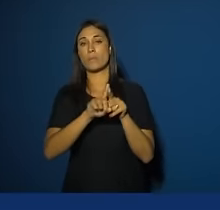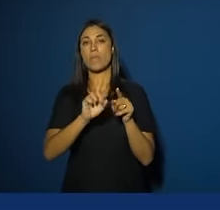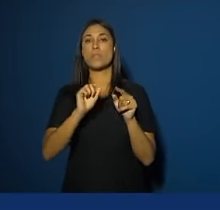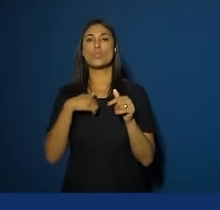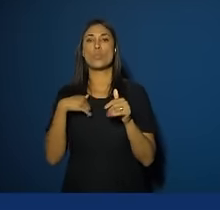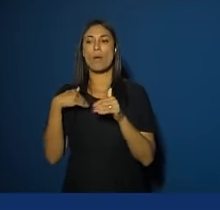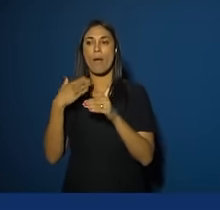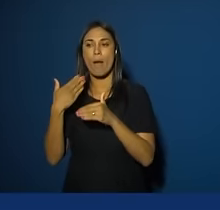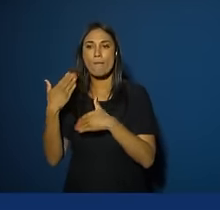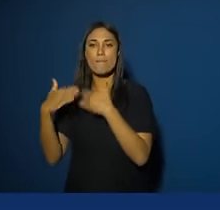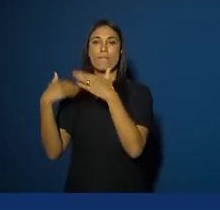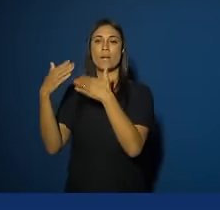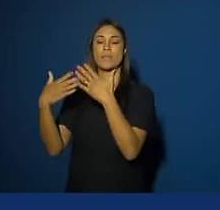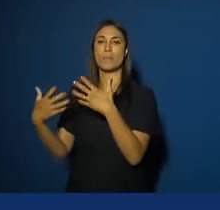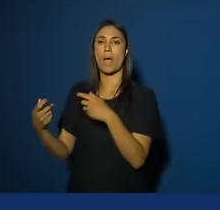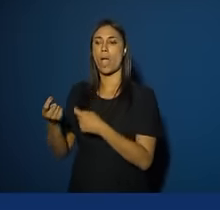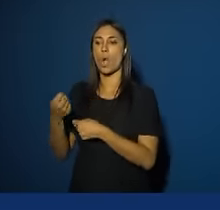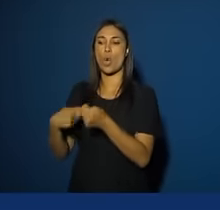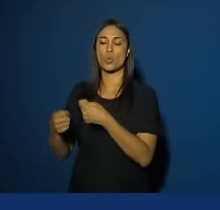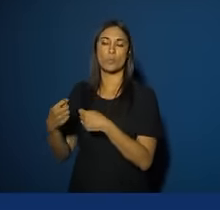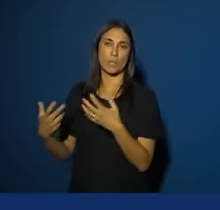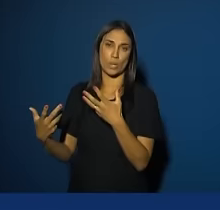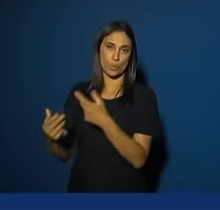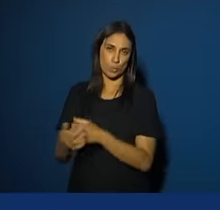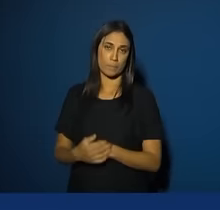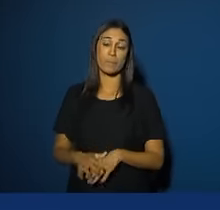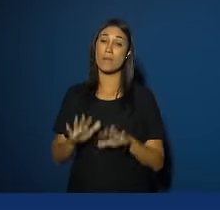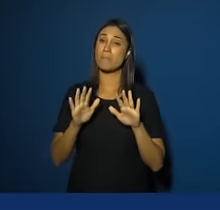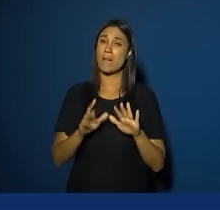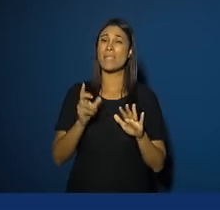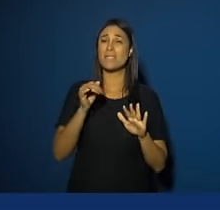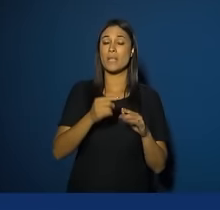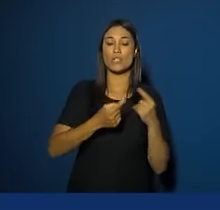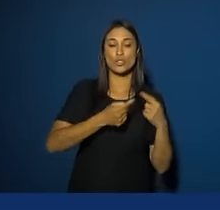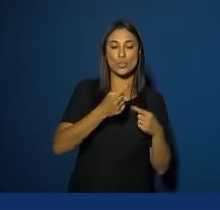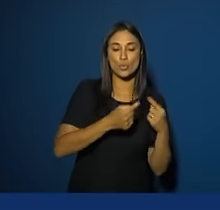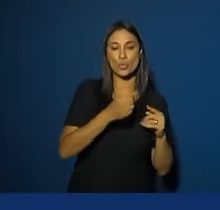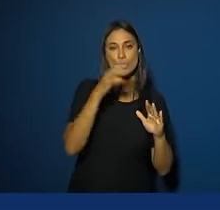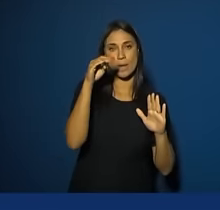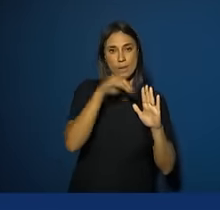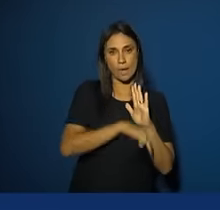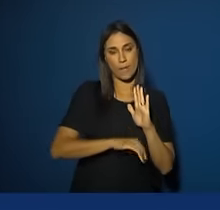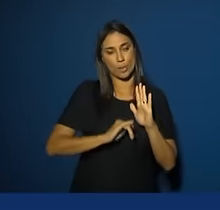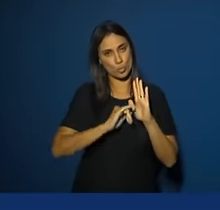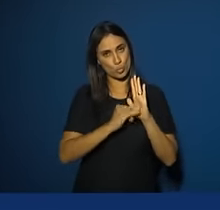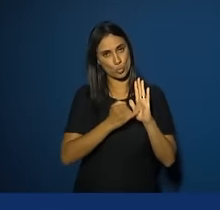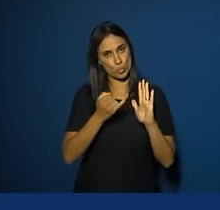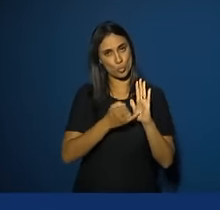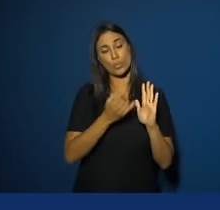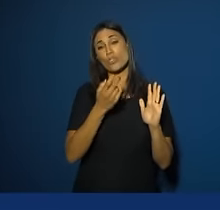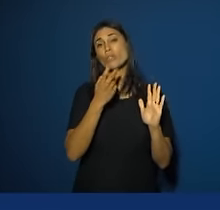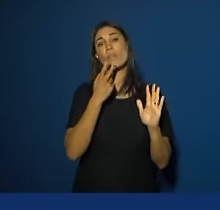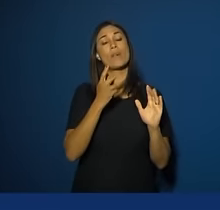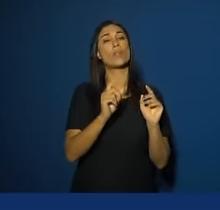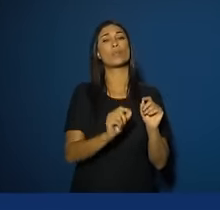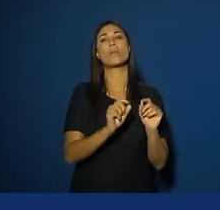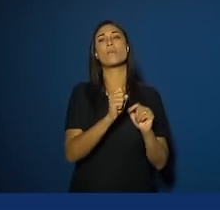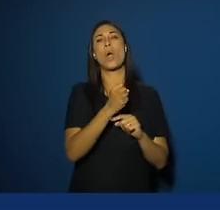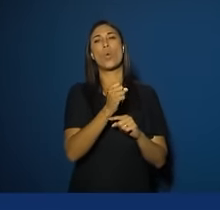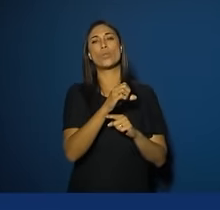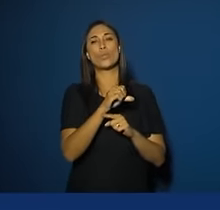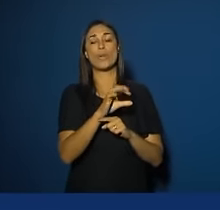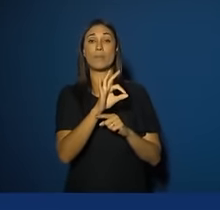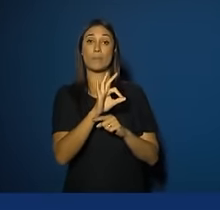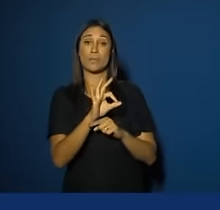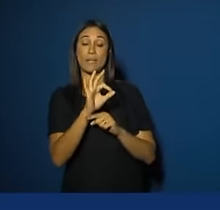economia. Mas, infelizmente, quando a gente discute queda de juros, a gente está falando aqui dos juros irem para